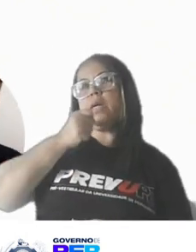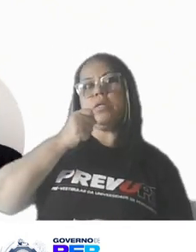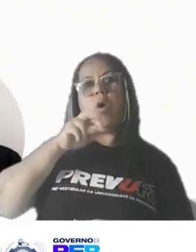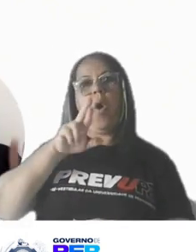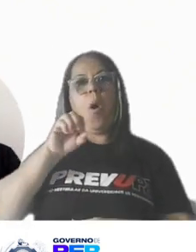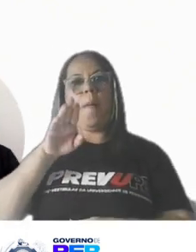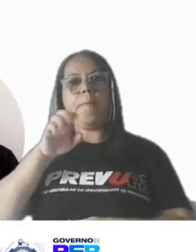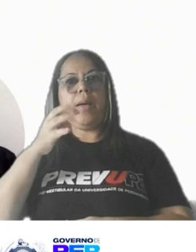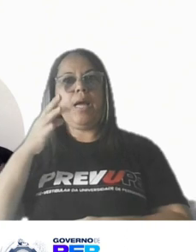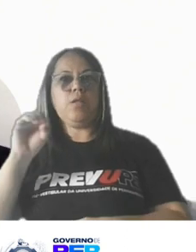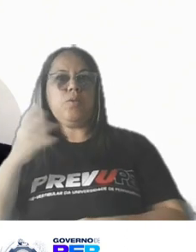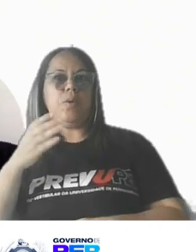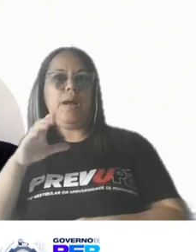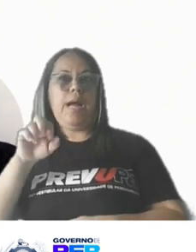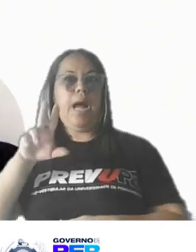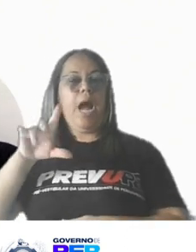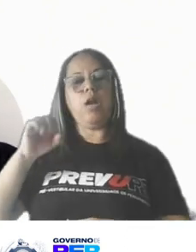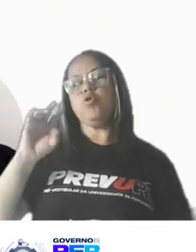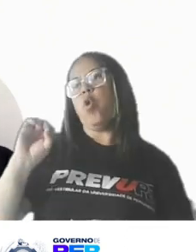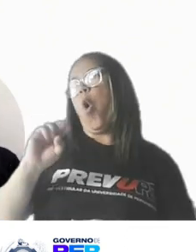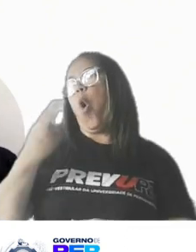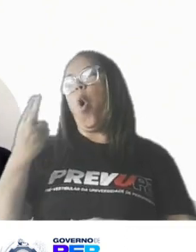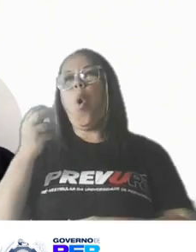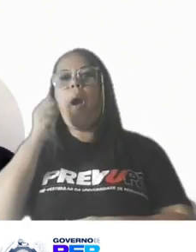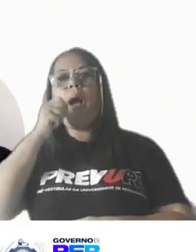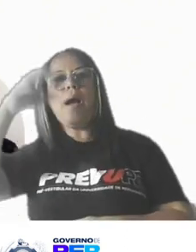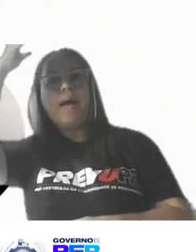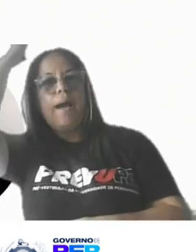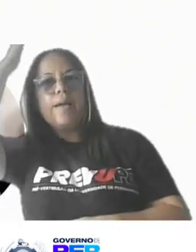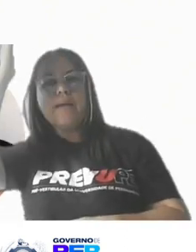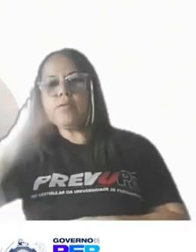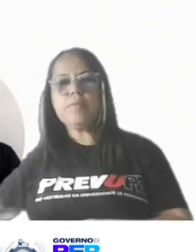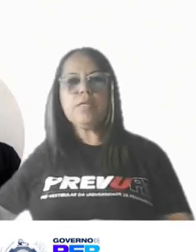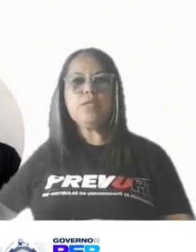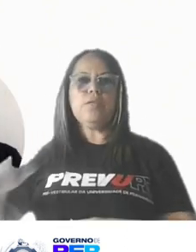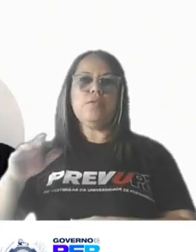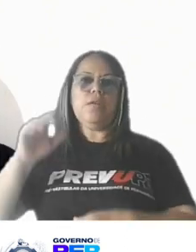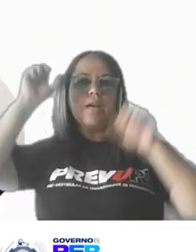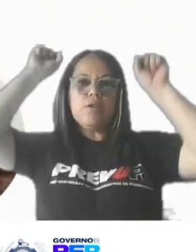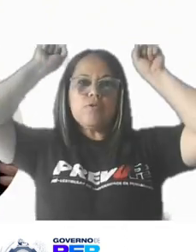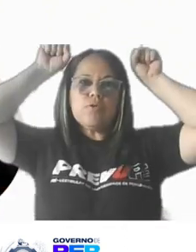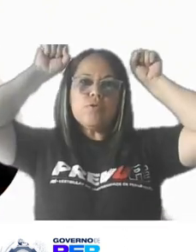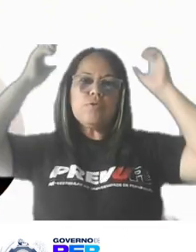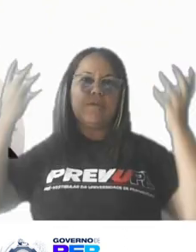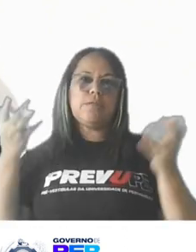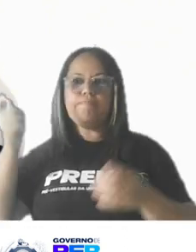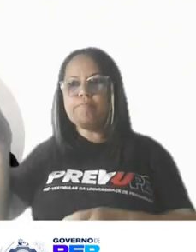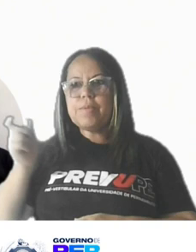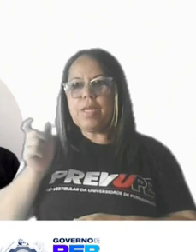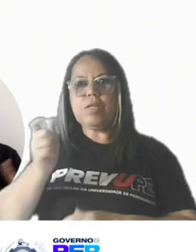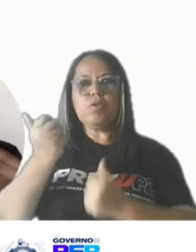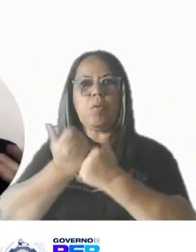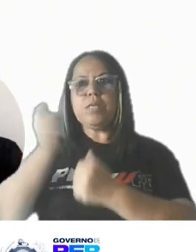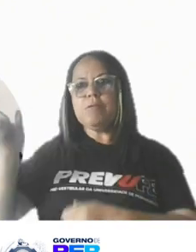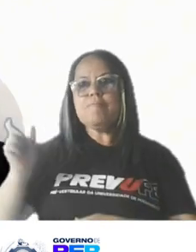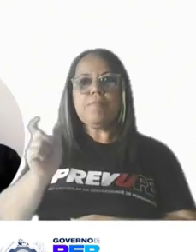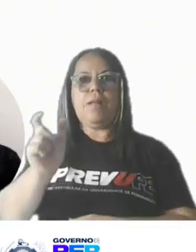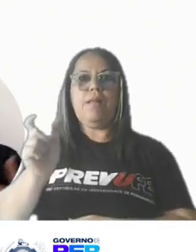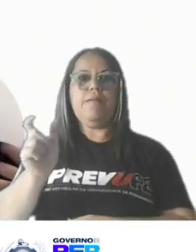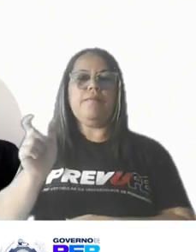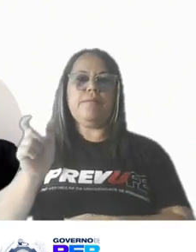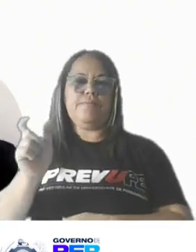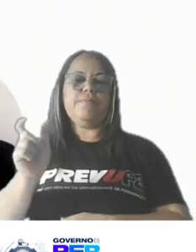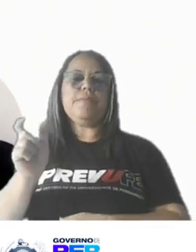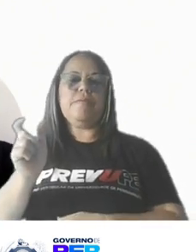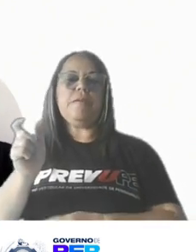xuxa. Quando a gente está trocando uma palavra, geralmente o nome próprio, por uma expressão que vai categorizar, vai